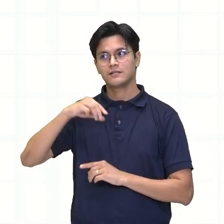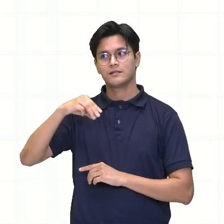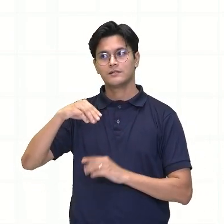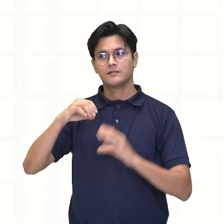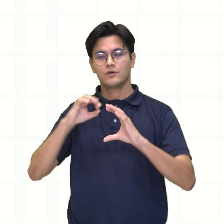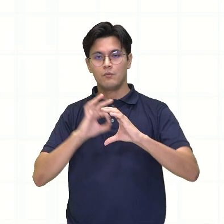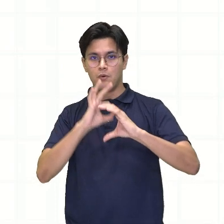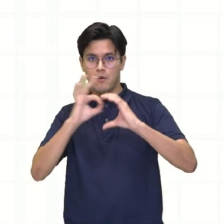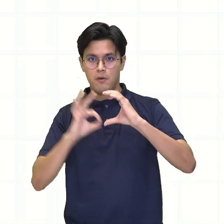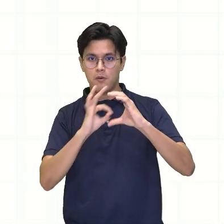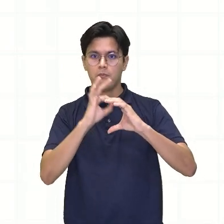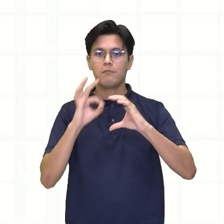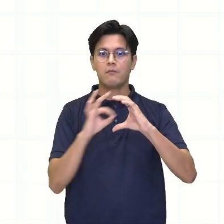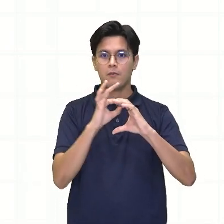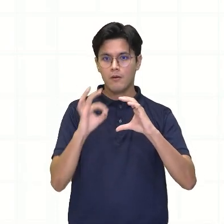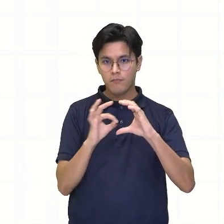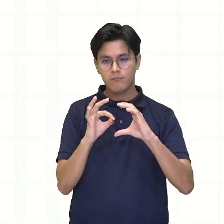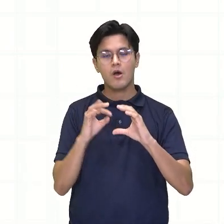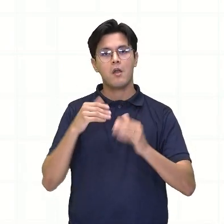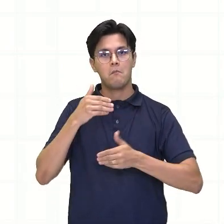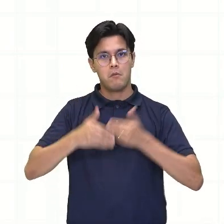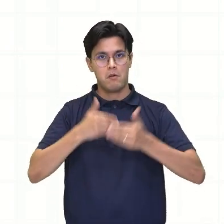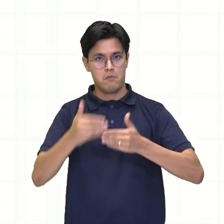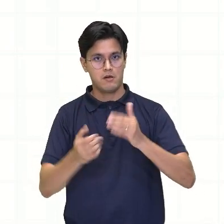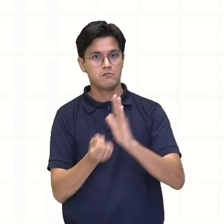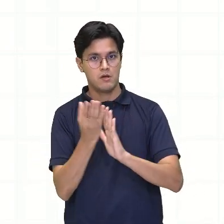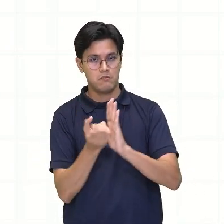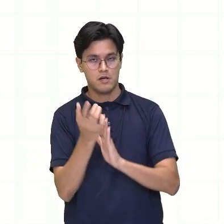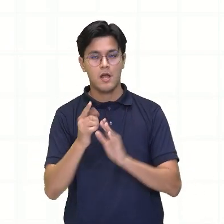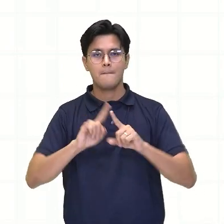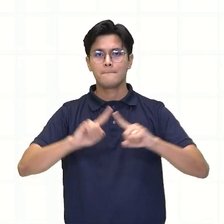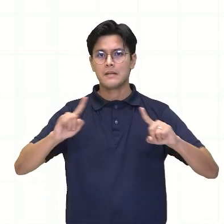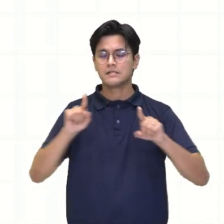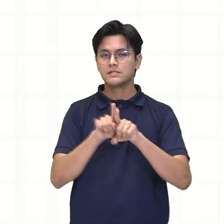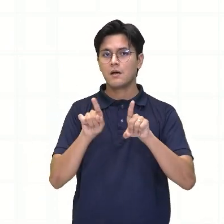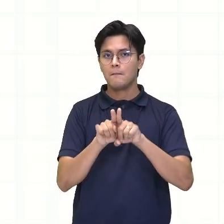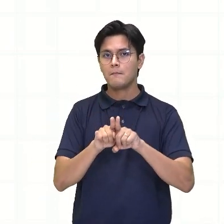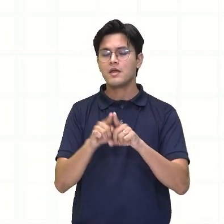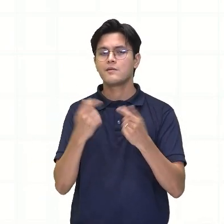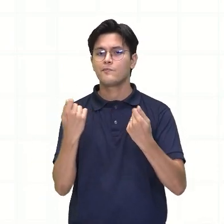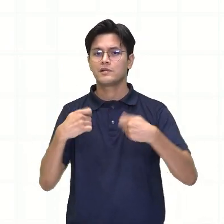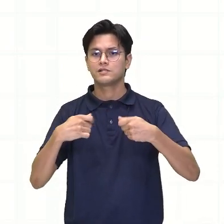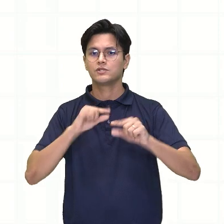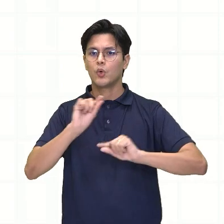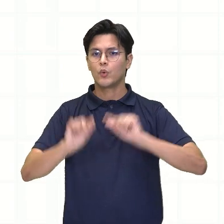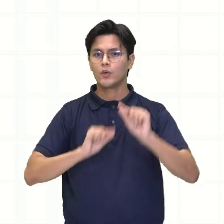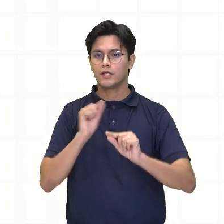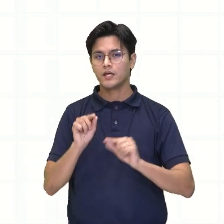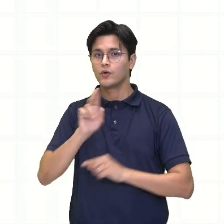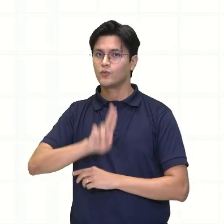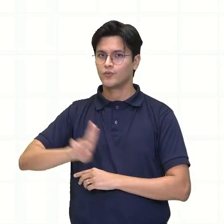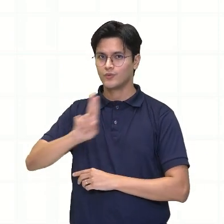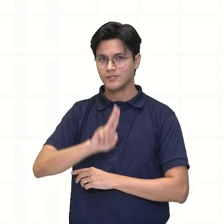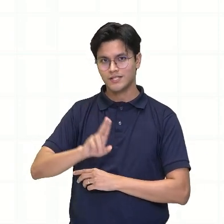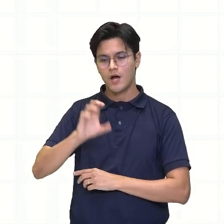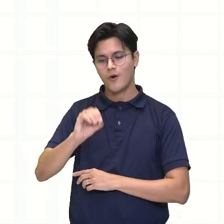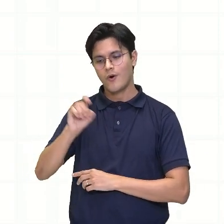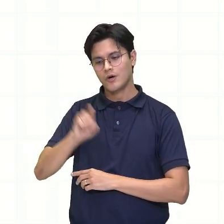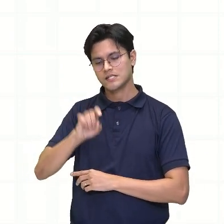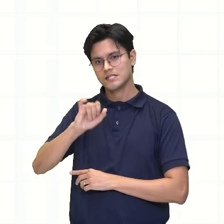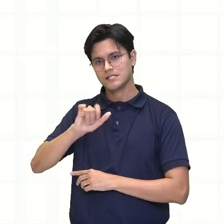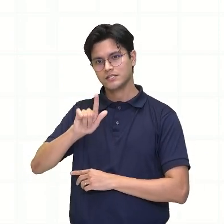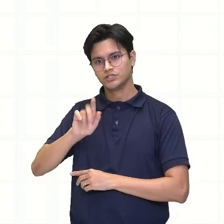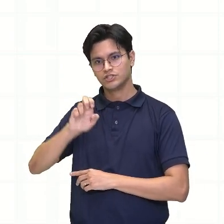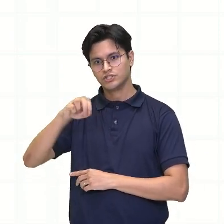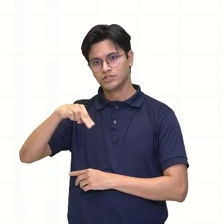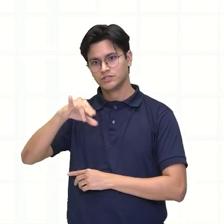gente também, né, precisa da presença do oxigênio. E da onde vem esse oxigênio, gente? Ele vem, então, da